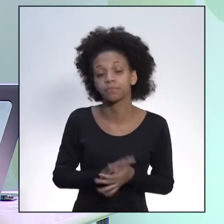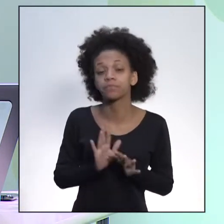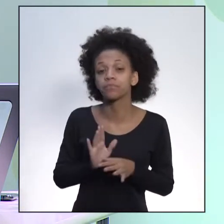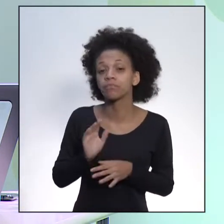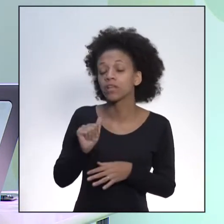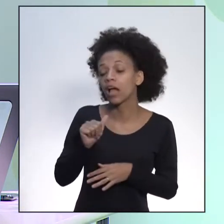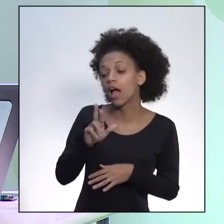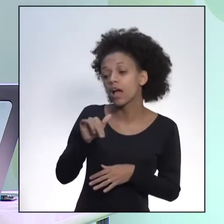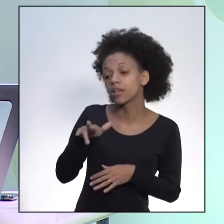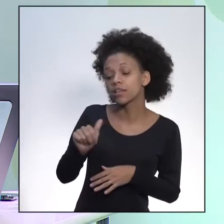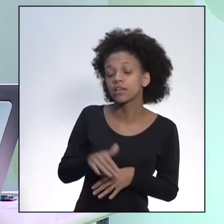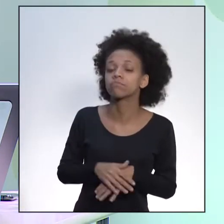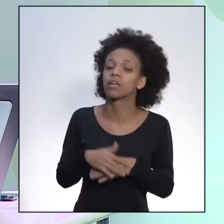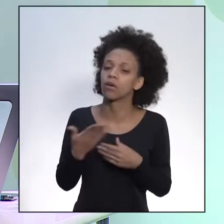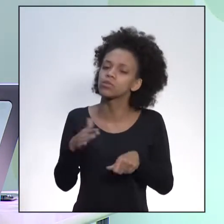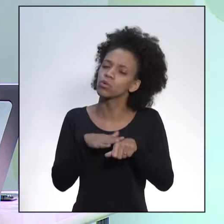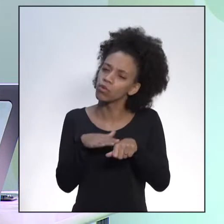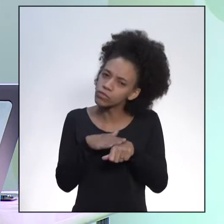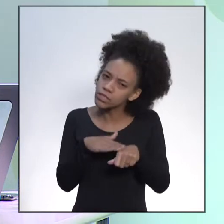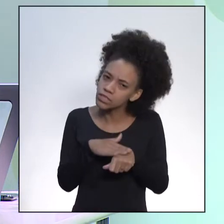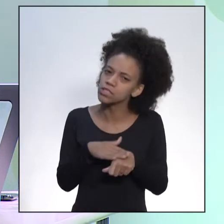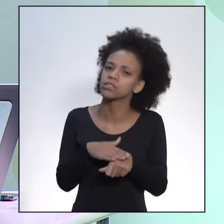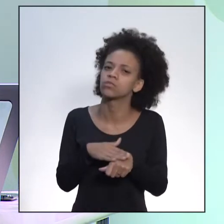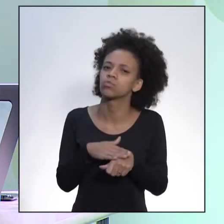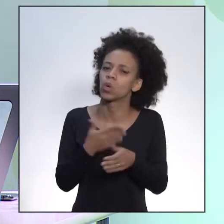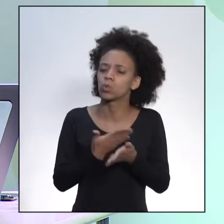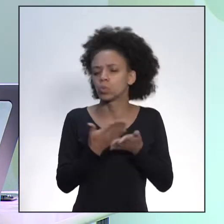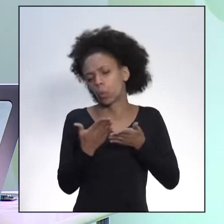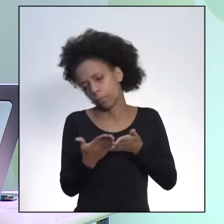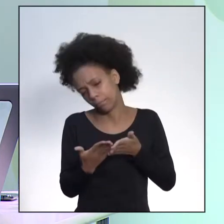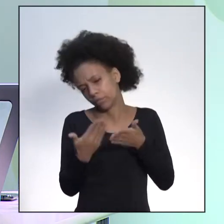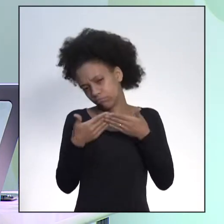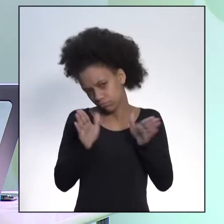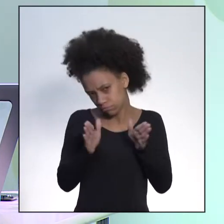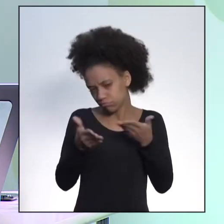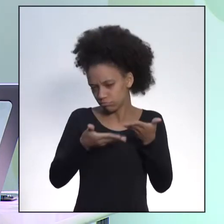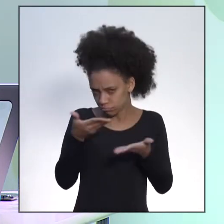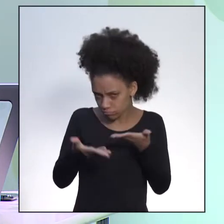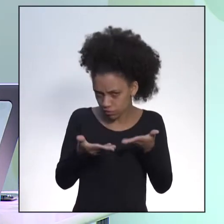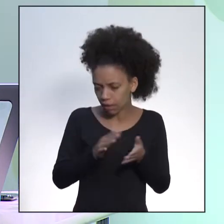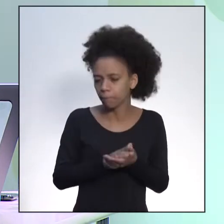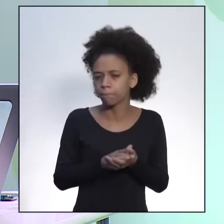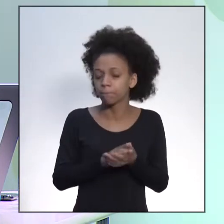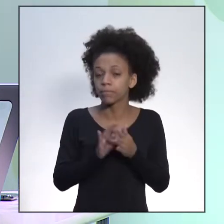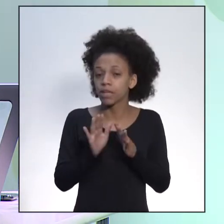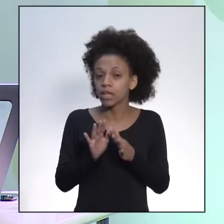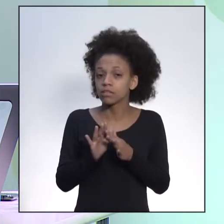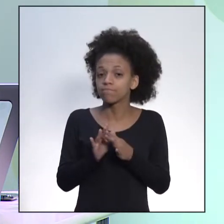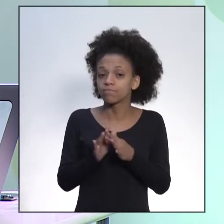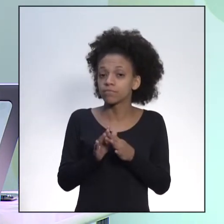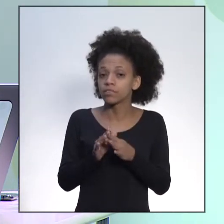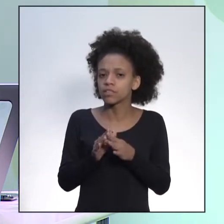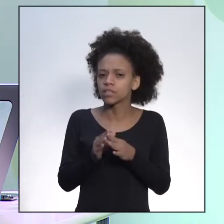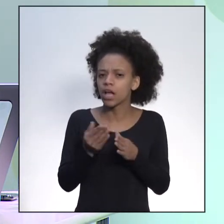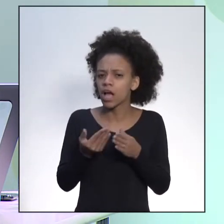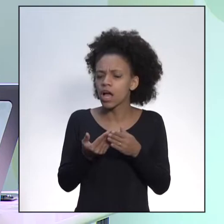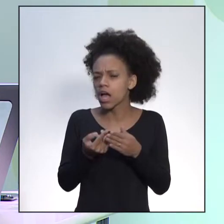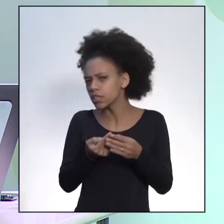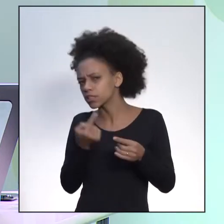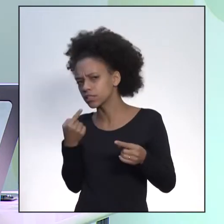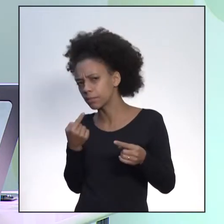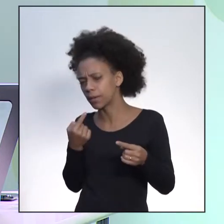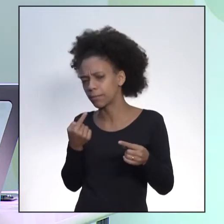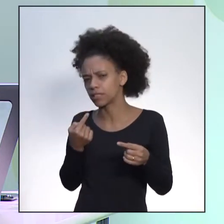Ariana, como a gente estava conversando no início, na abertura, inclusive o programa da semana passada foi